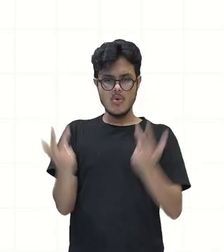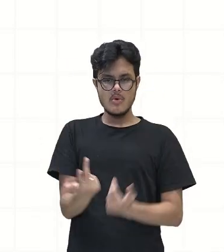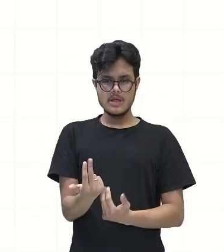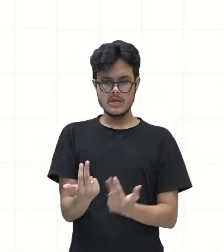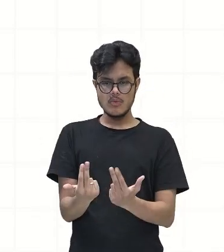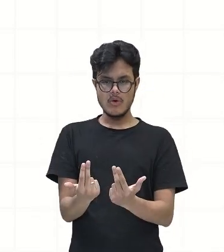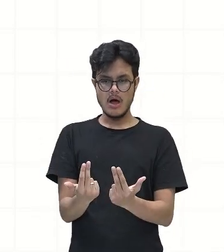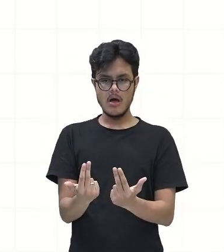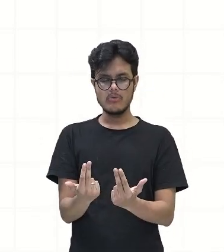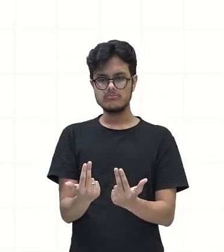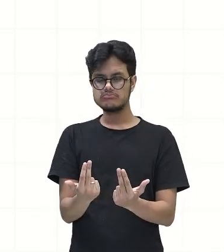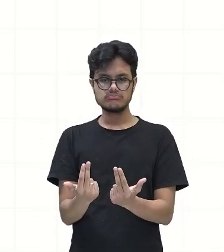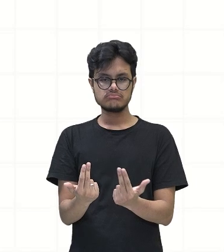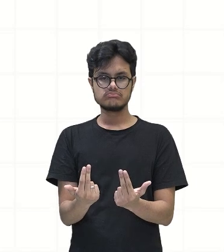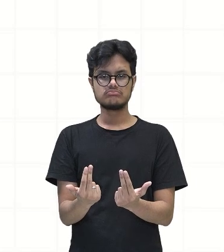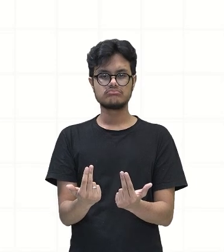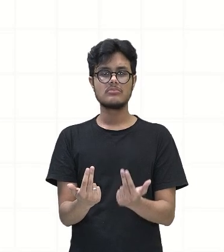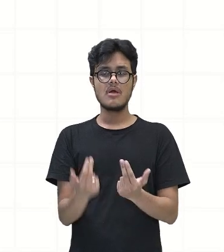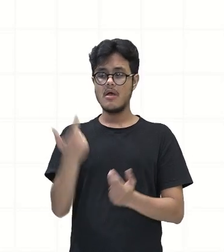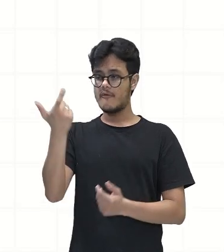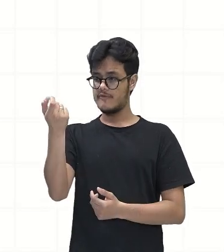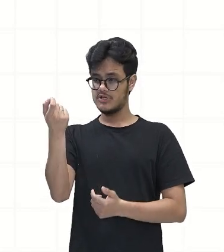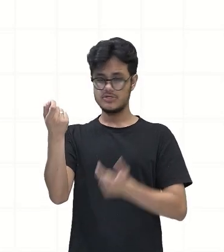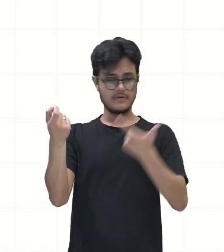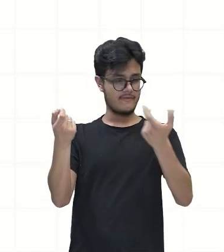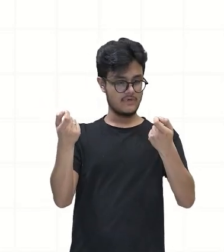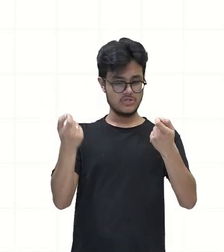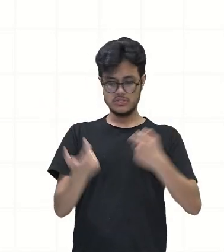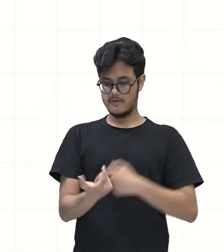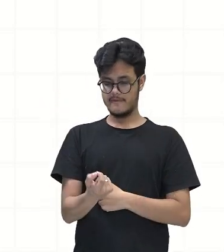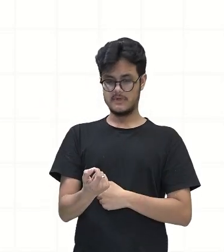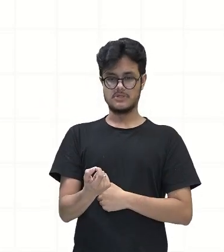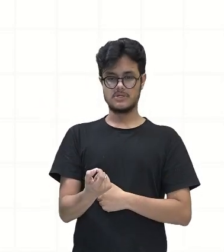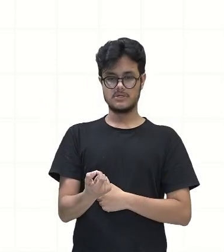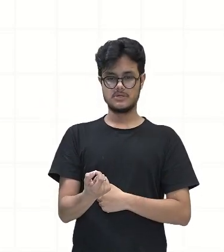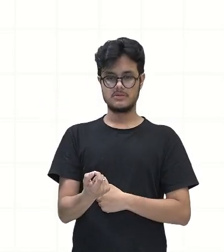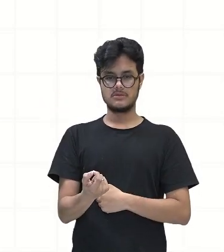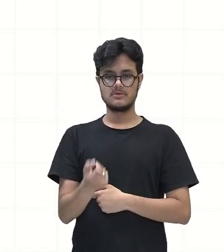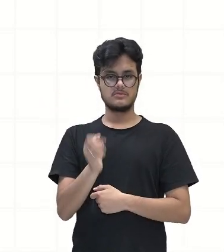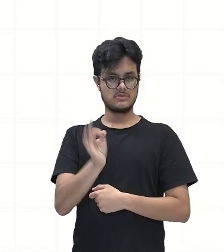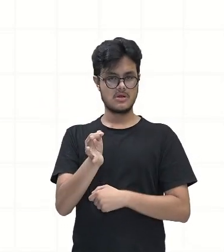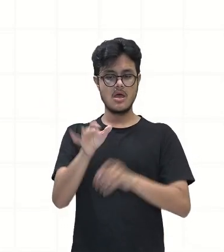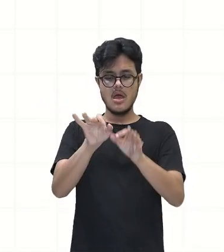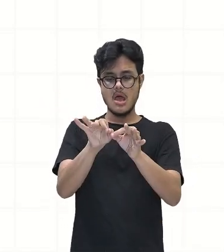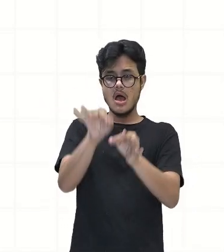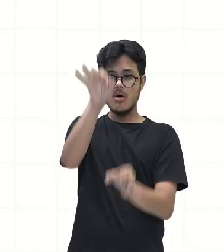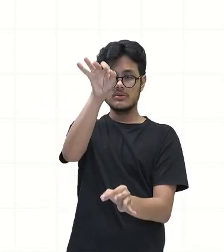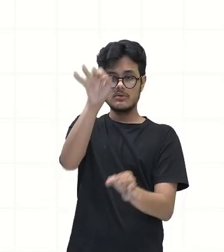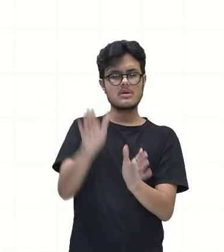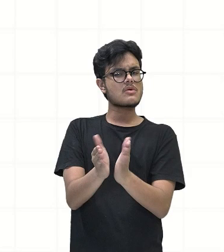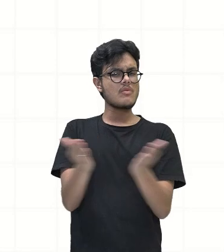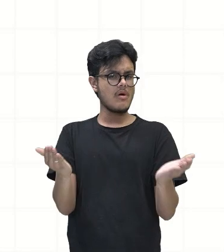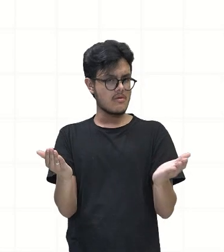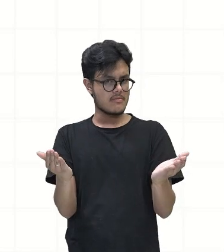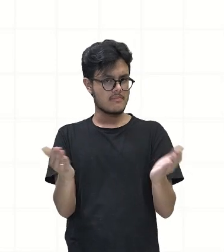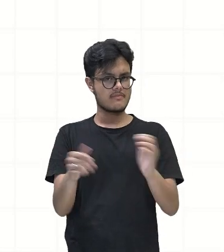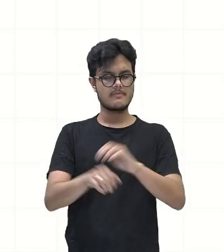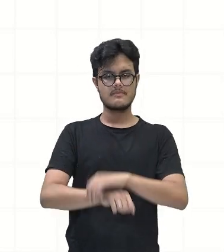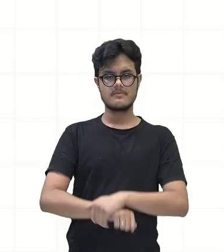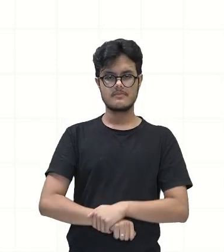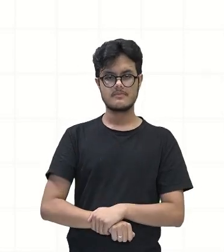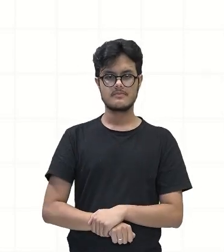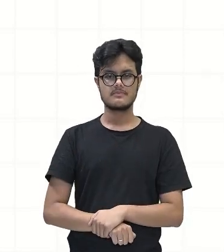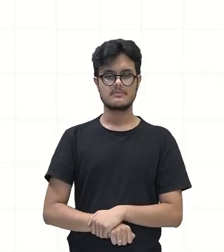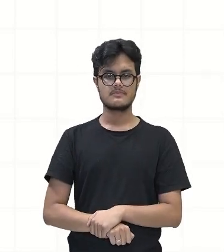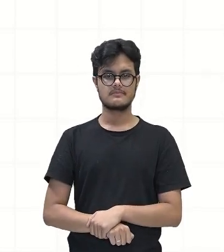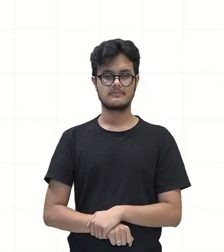tem os 3 lados iguais, né? Então aqui também é 20 e aqui também é 20. Aí ele quer saber essa altura. Então,